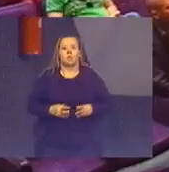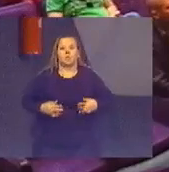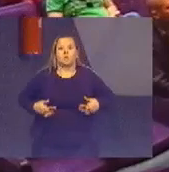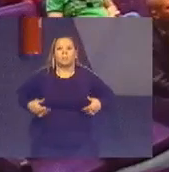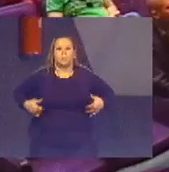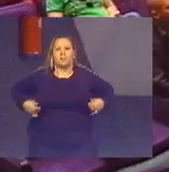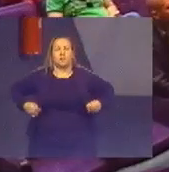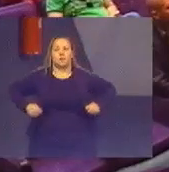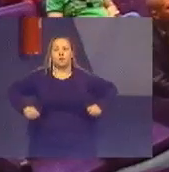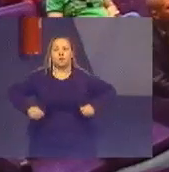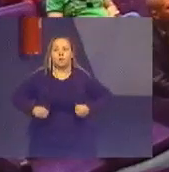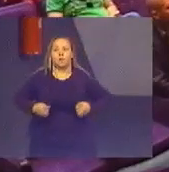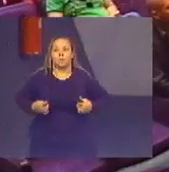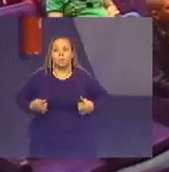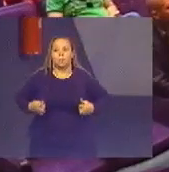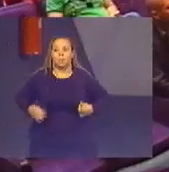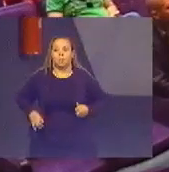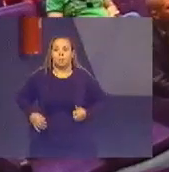Obrigado.